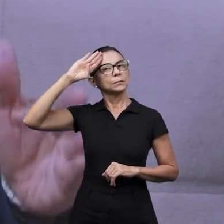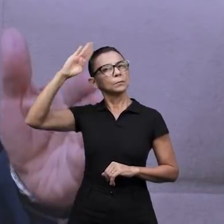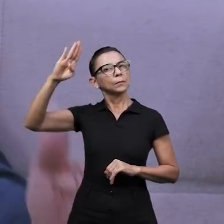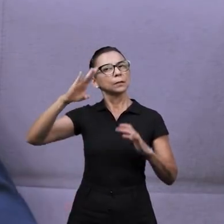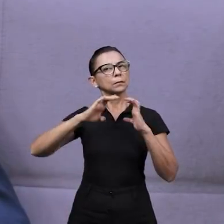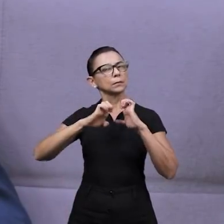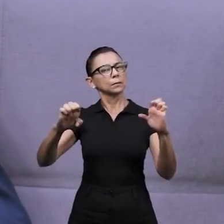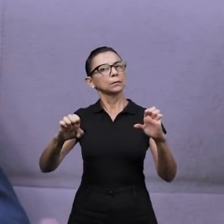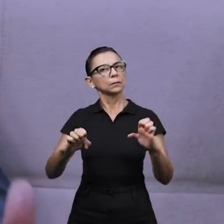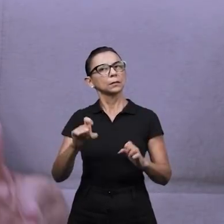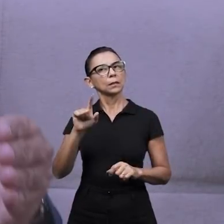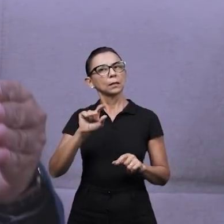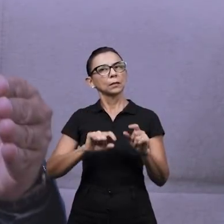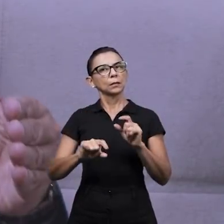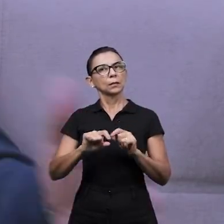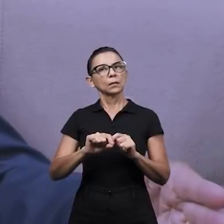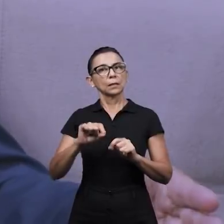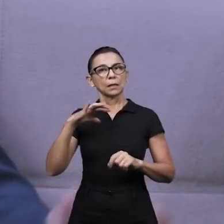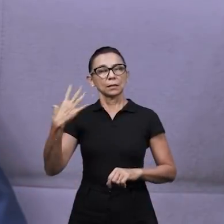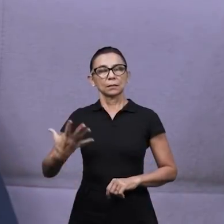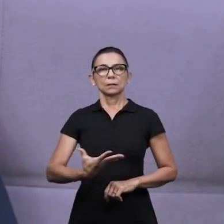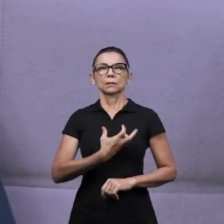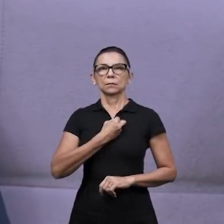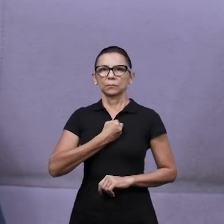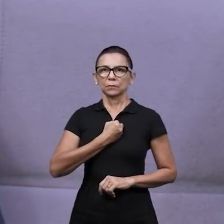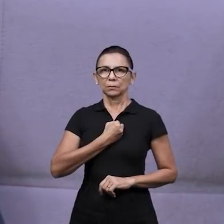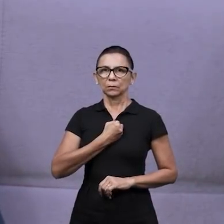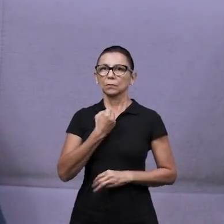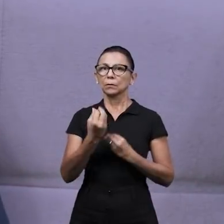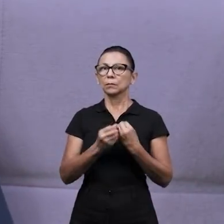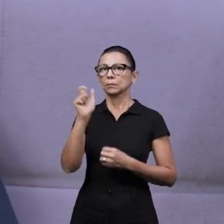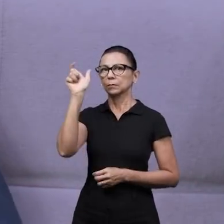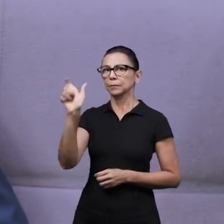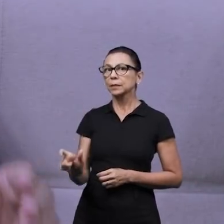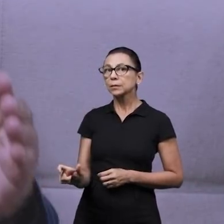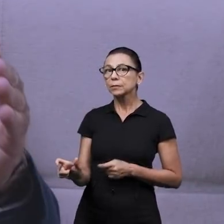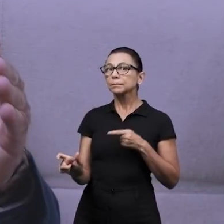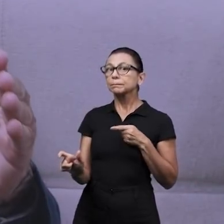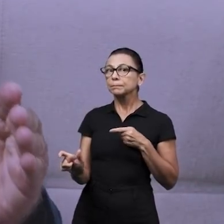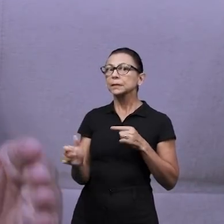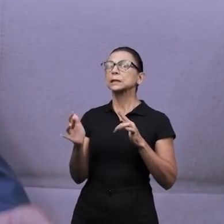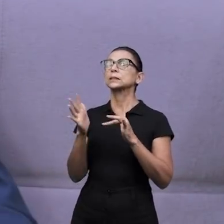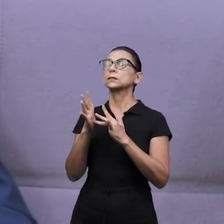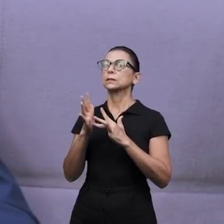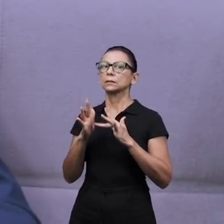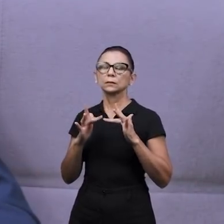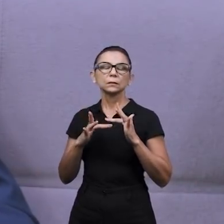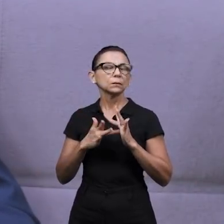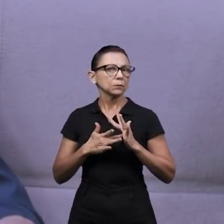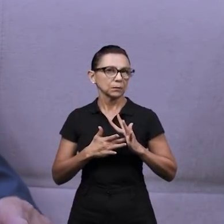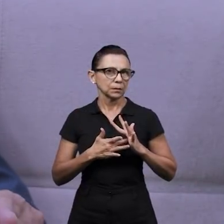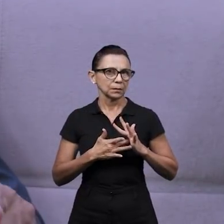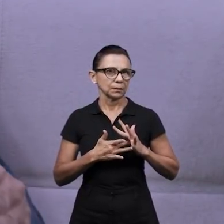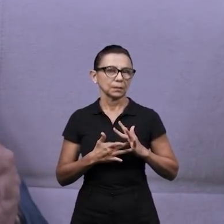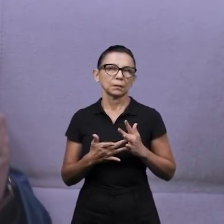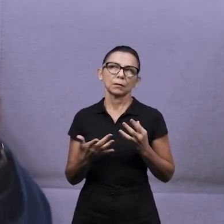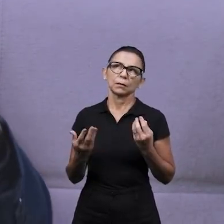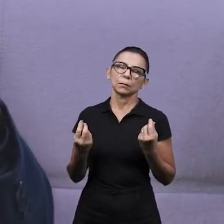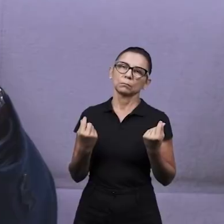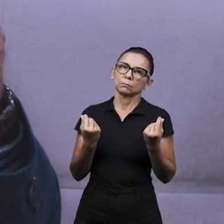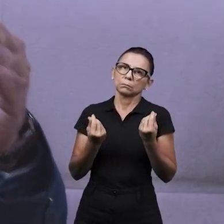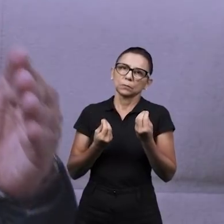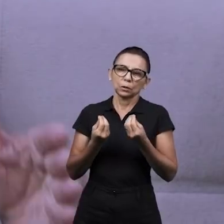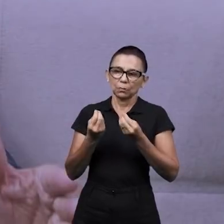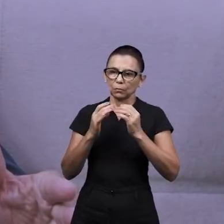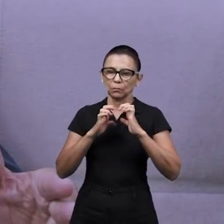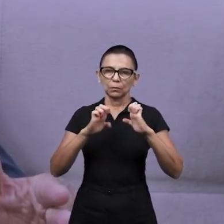é a salvação em Jesus. Então o Evangelho, ele traz